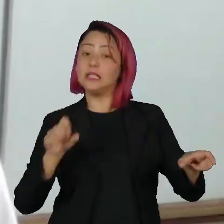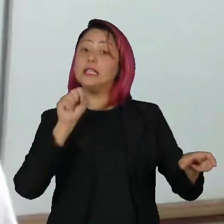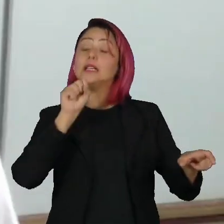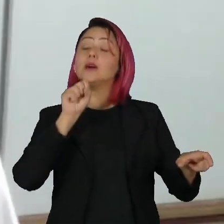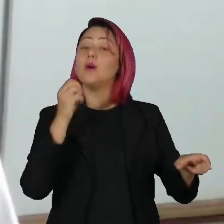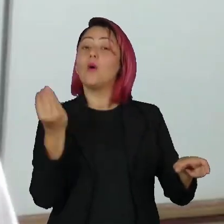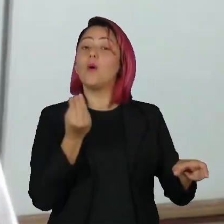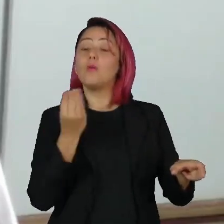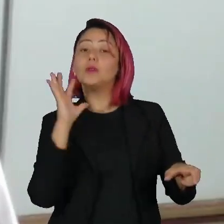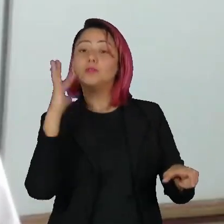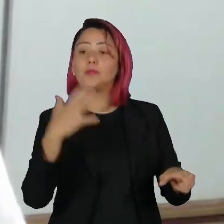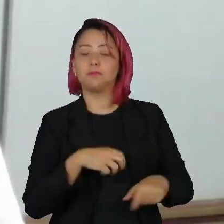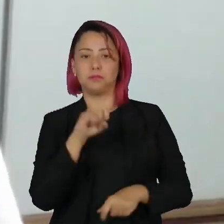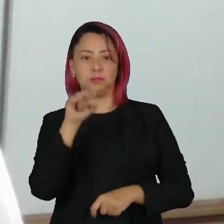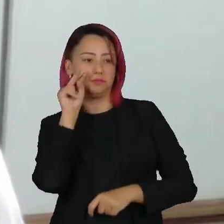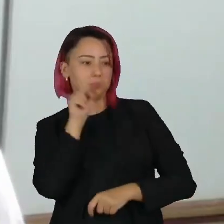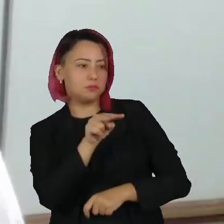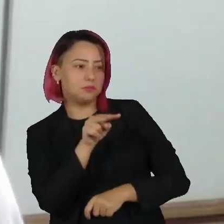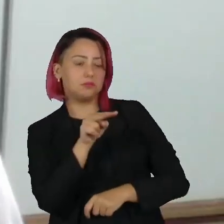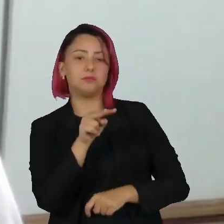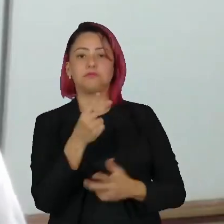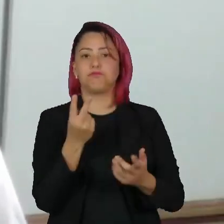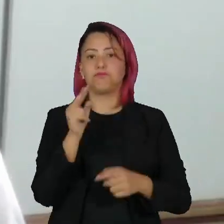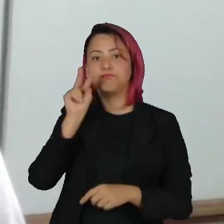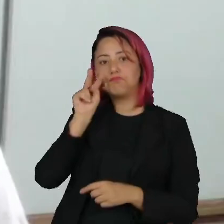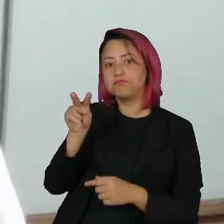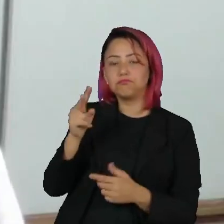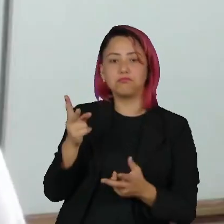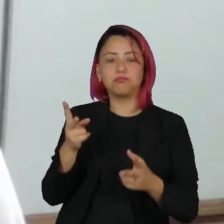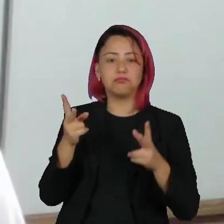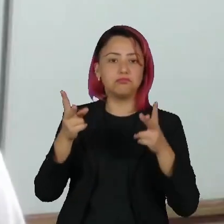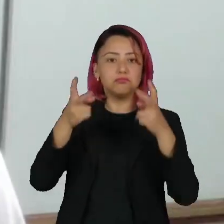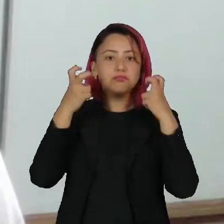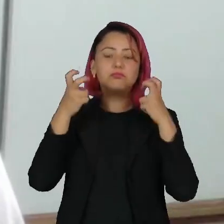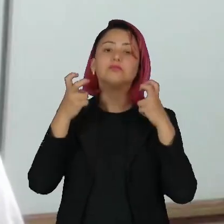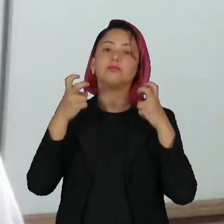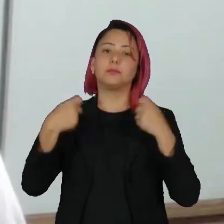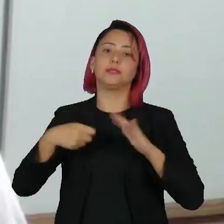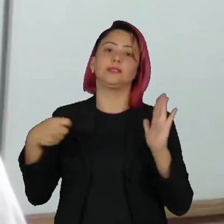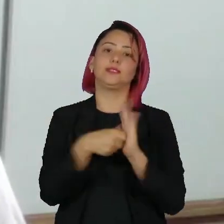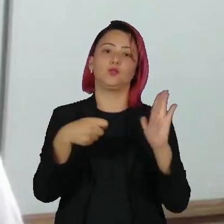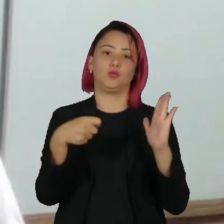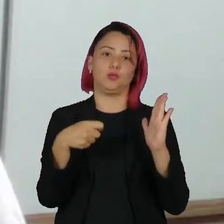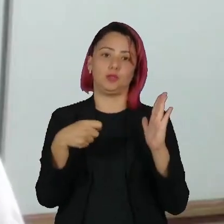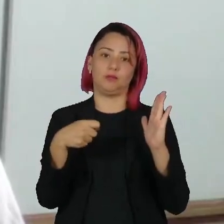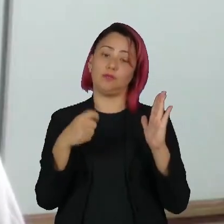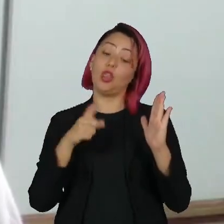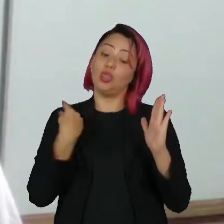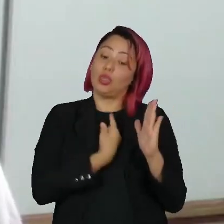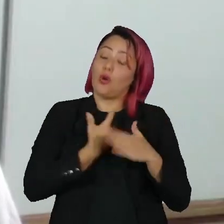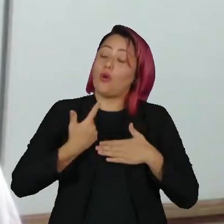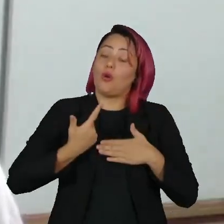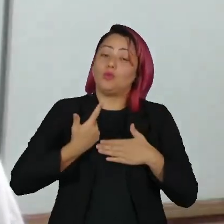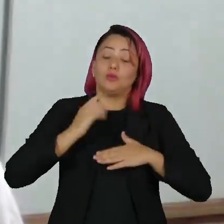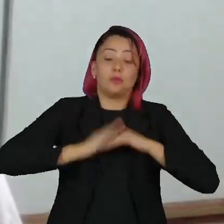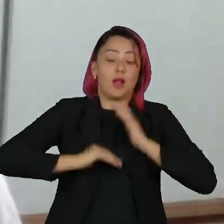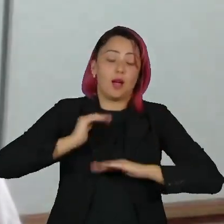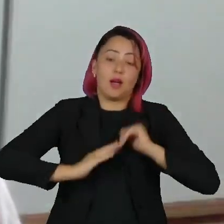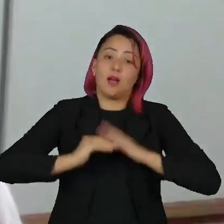uma cena, um contexto de trabalho infantil, é fundamental que se faça a denúncia. E aí a gente tem canais de